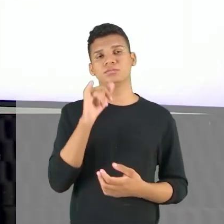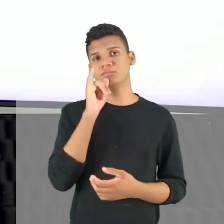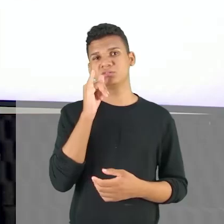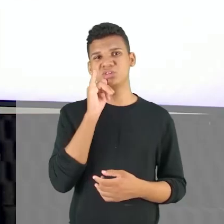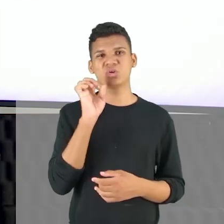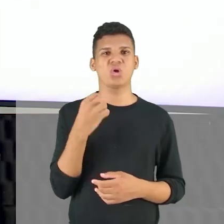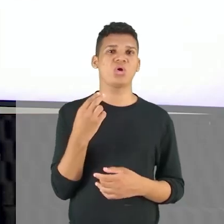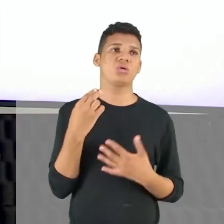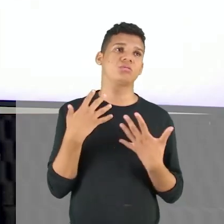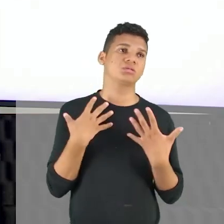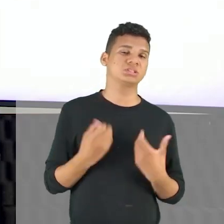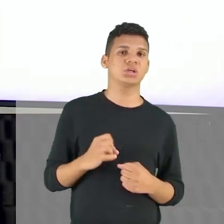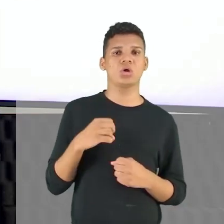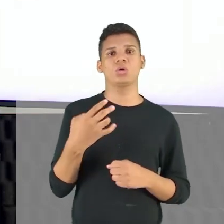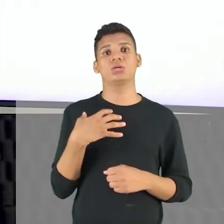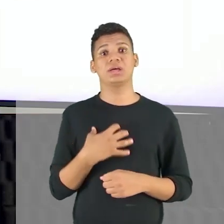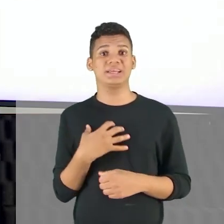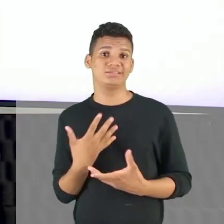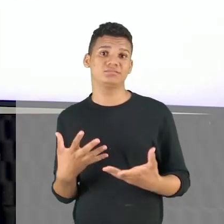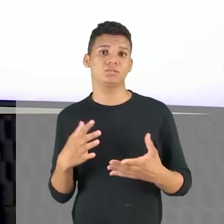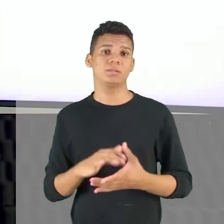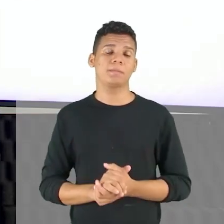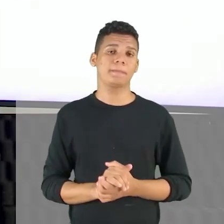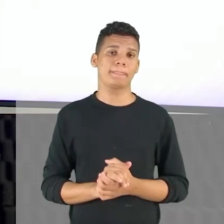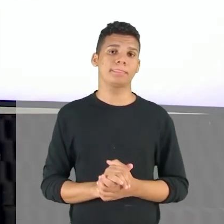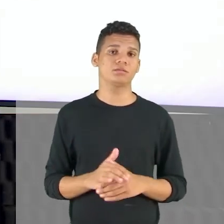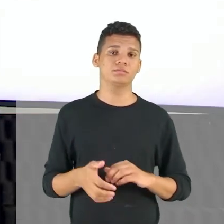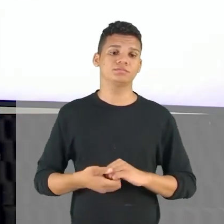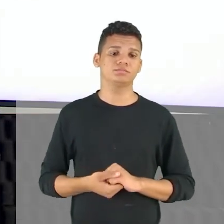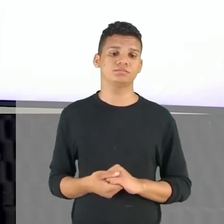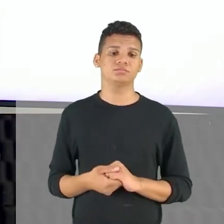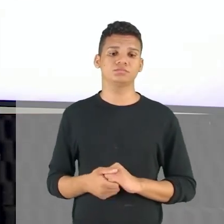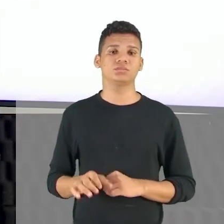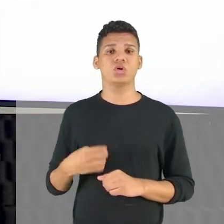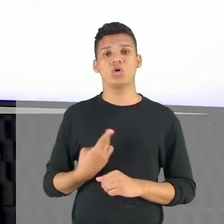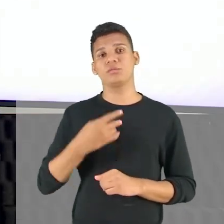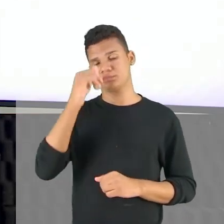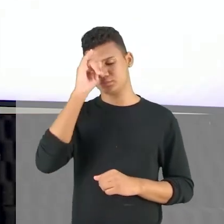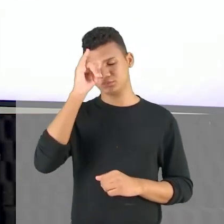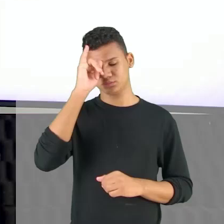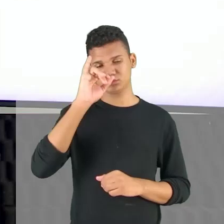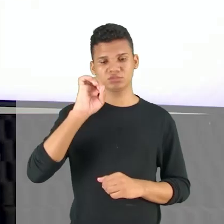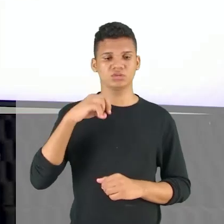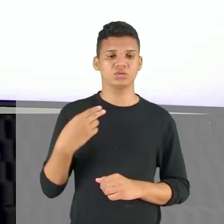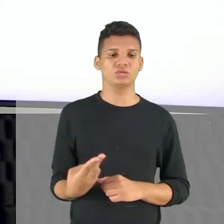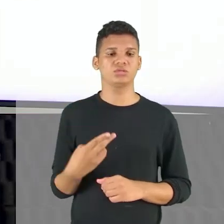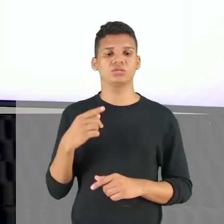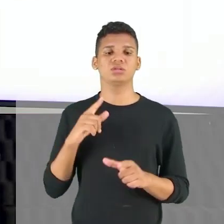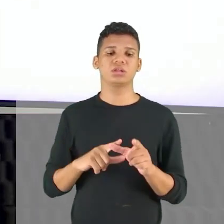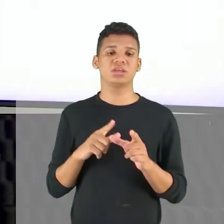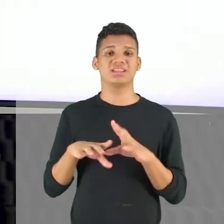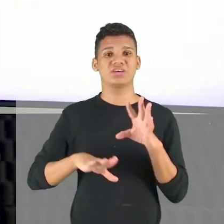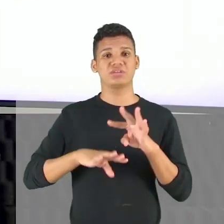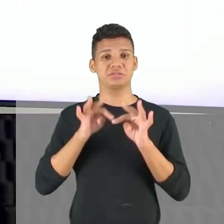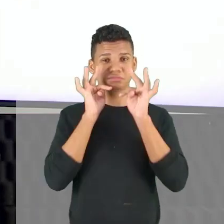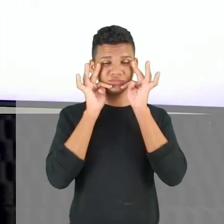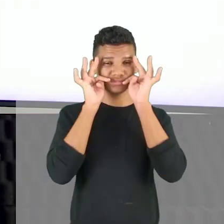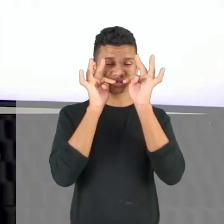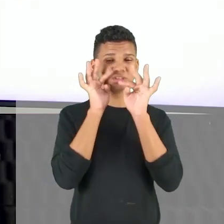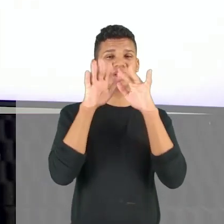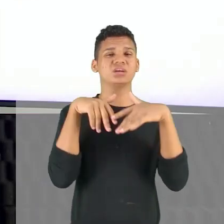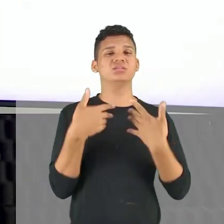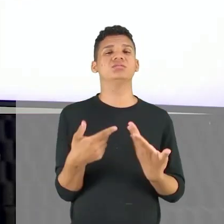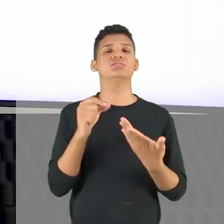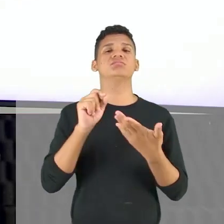estava exalto ali. Um alelamento, uma idiotice. Ou um apocamento, uma timidez. Então, como é